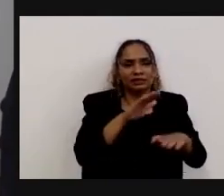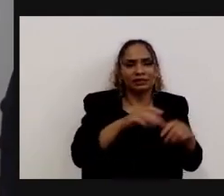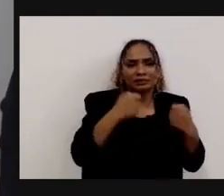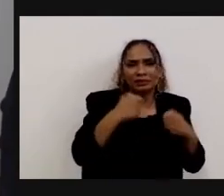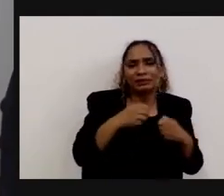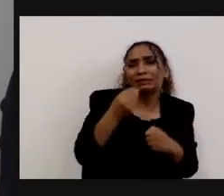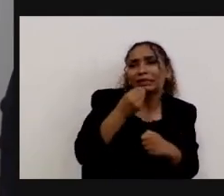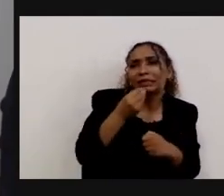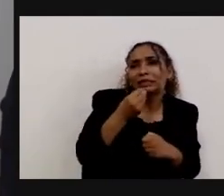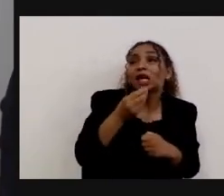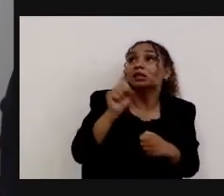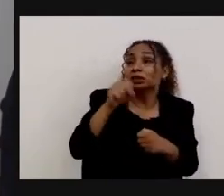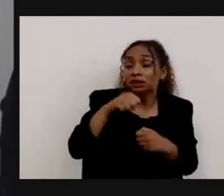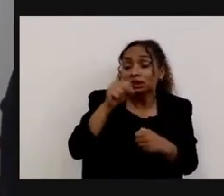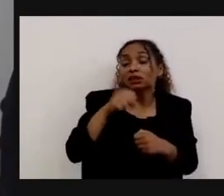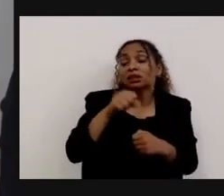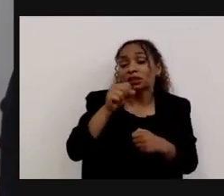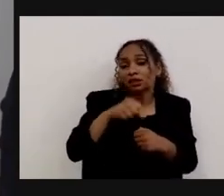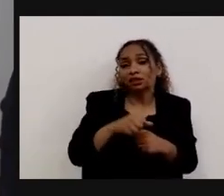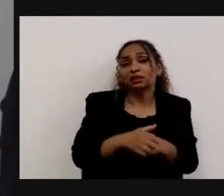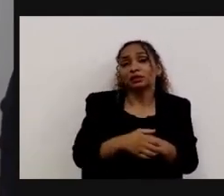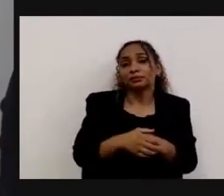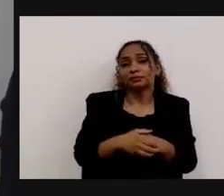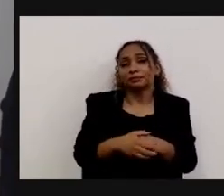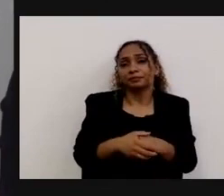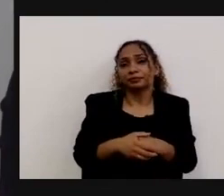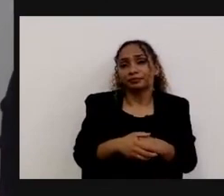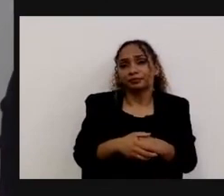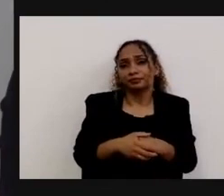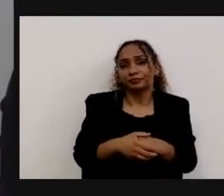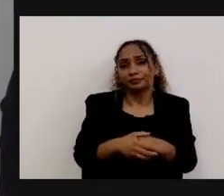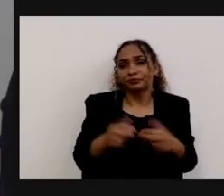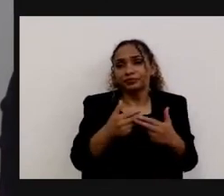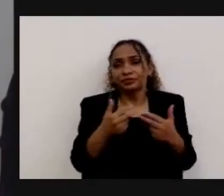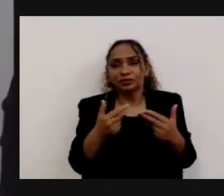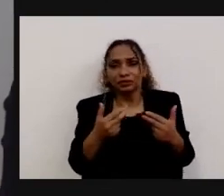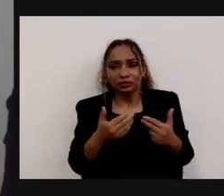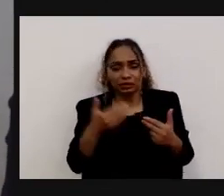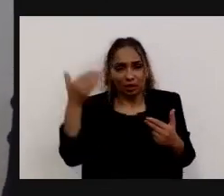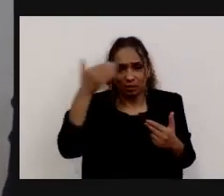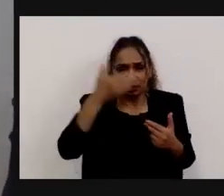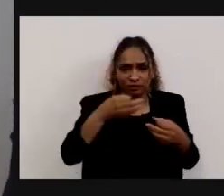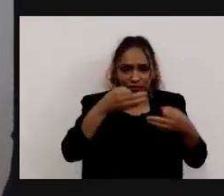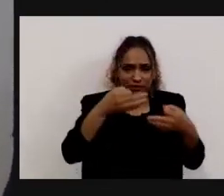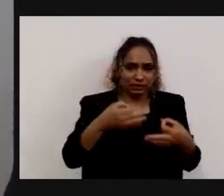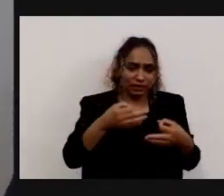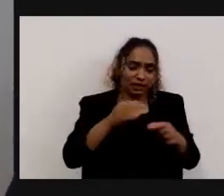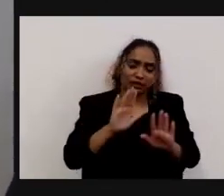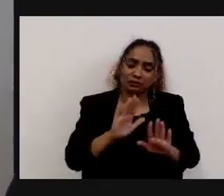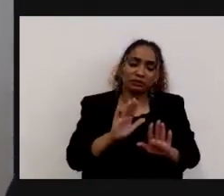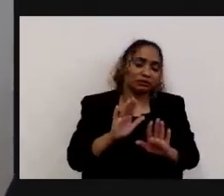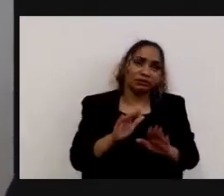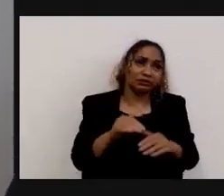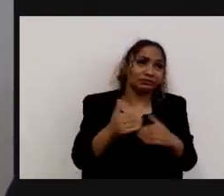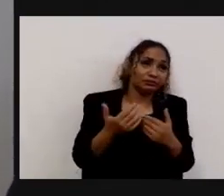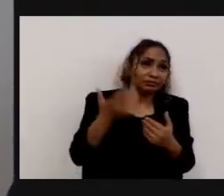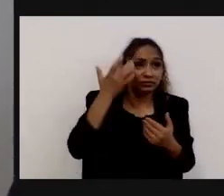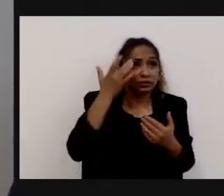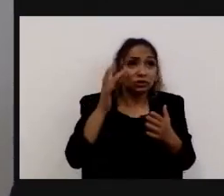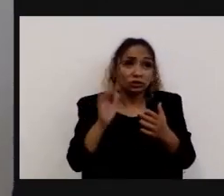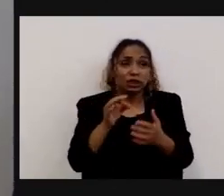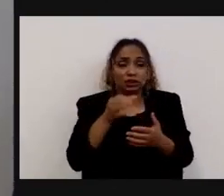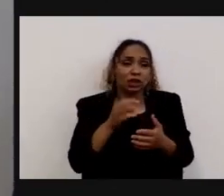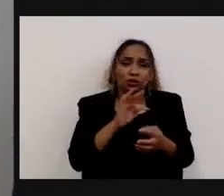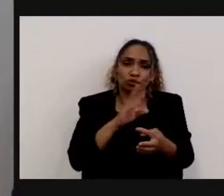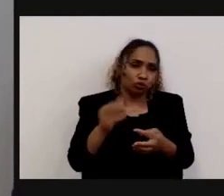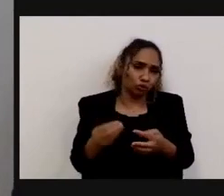que testar é isso a gente Às vezes tem coisas que evidentemente vão dar certo mas não necessariamente tem uma história em